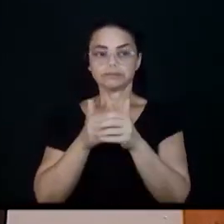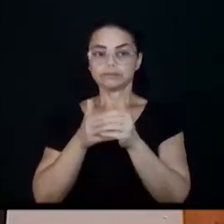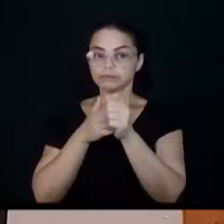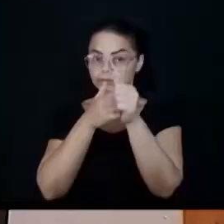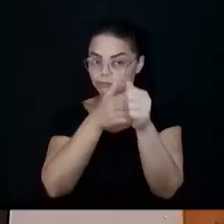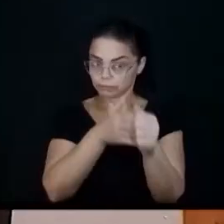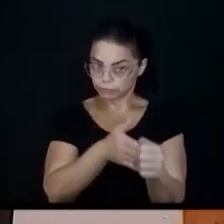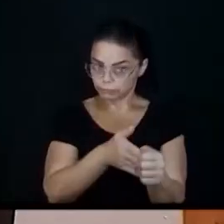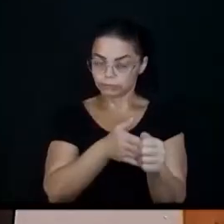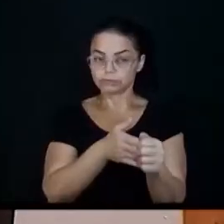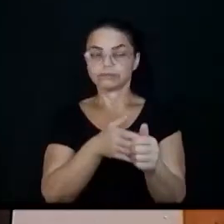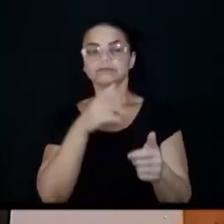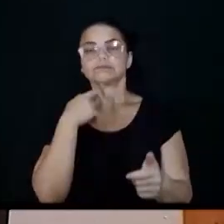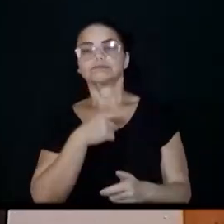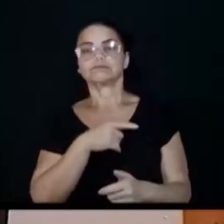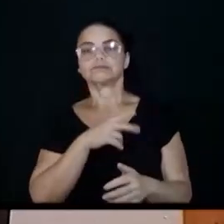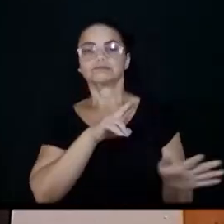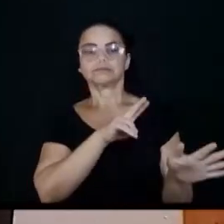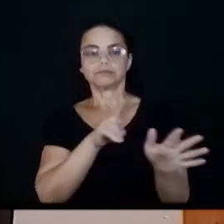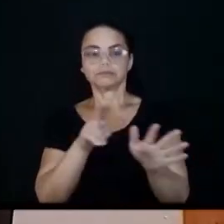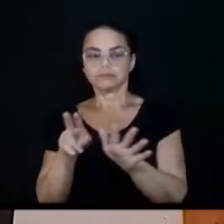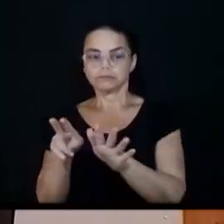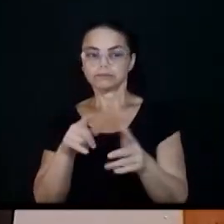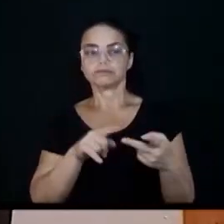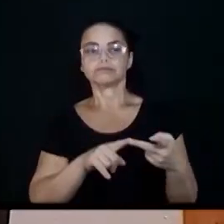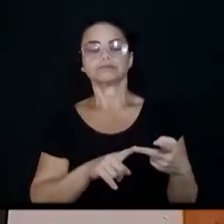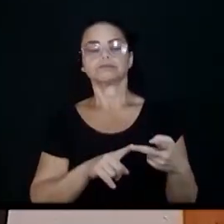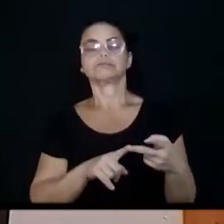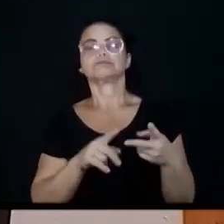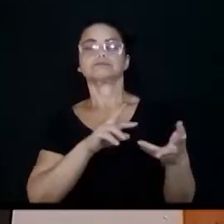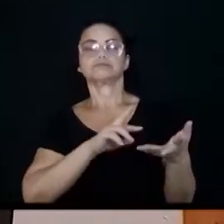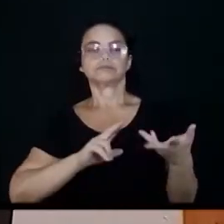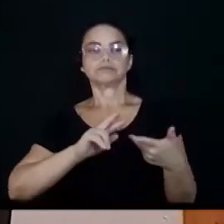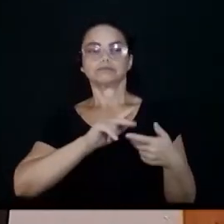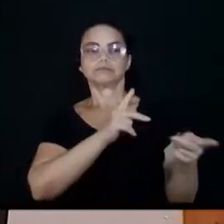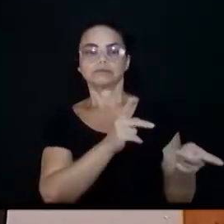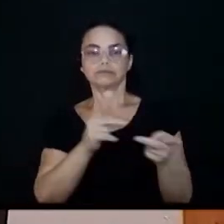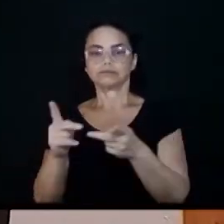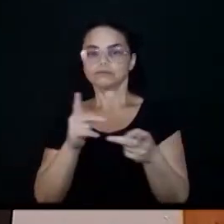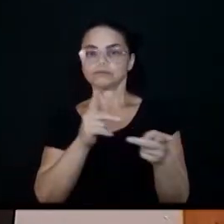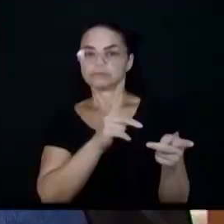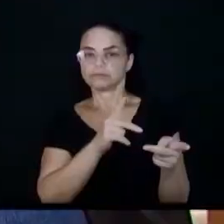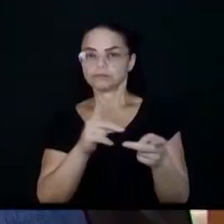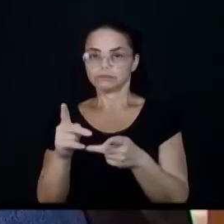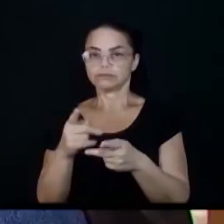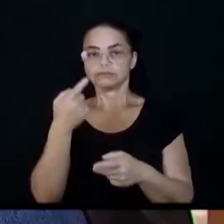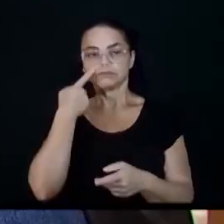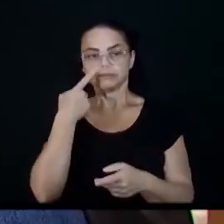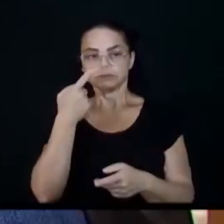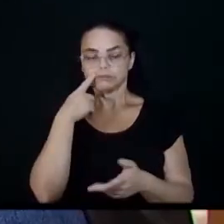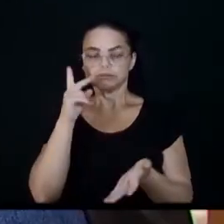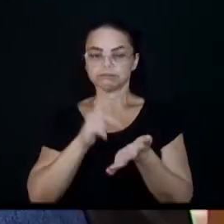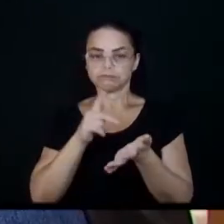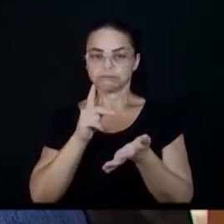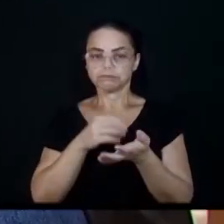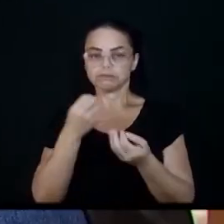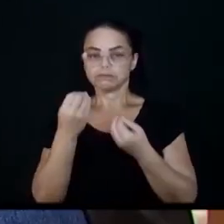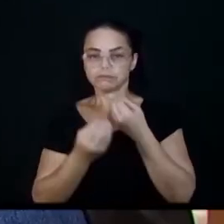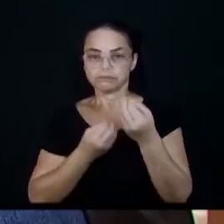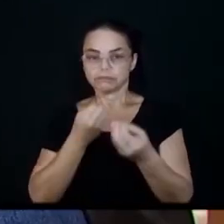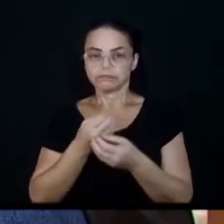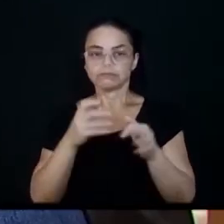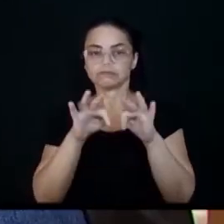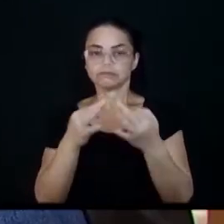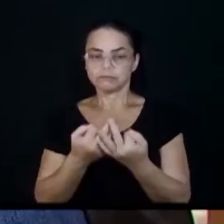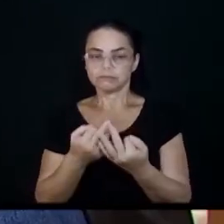assim, semanal e com muitas visitas, para também ver de fato como essa família, digamos